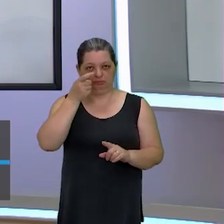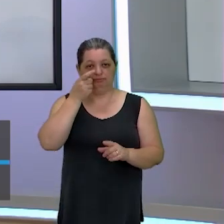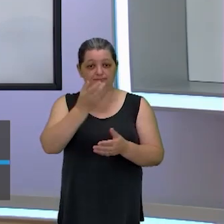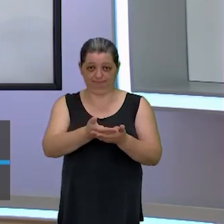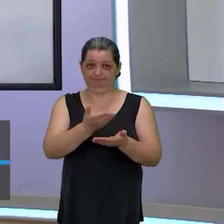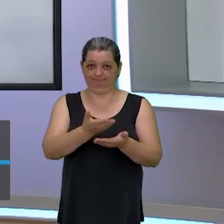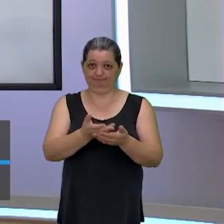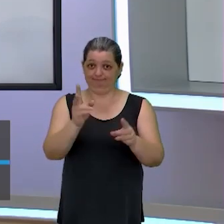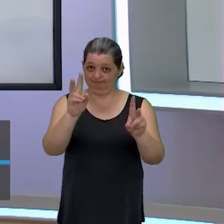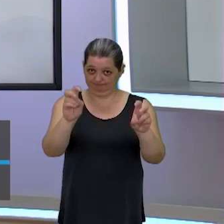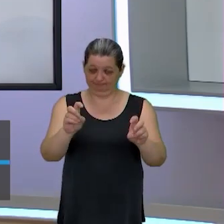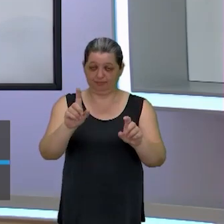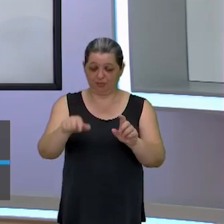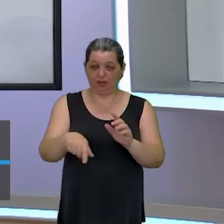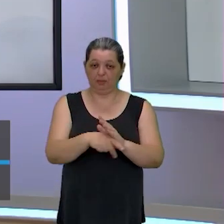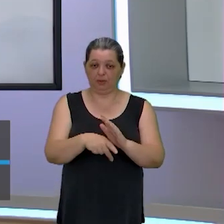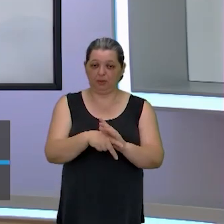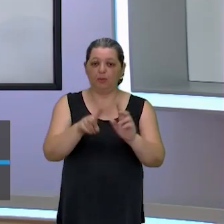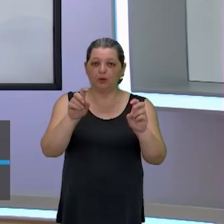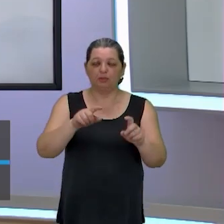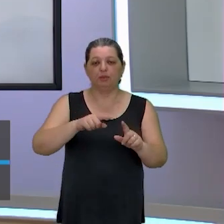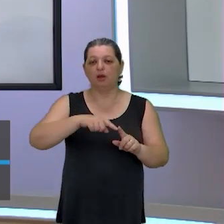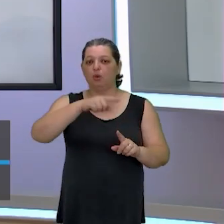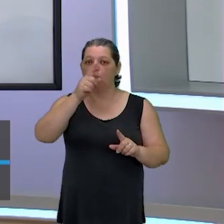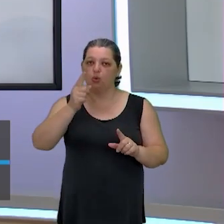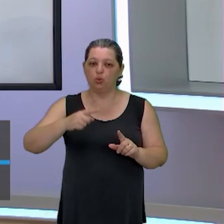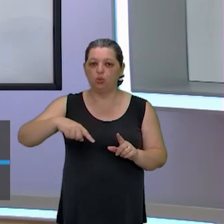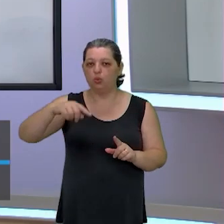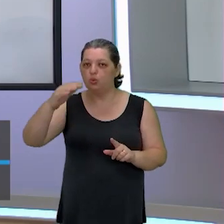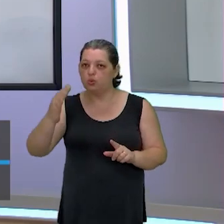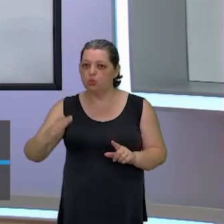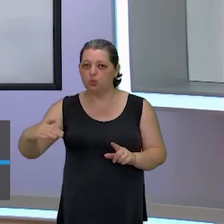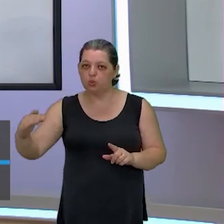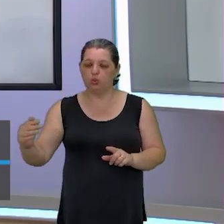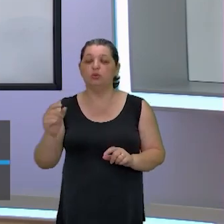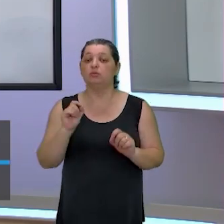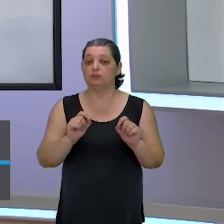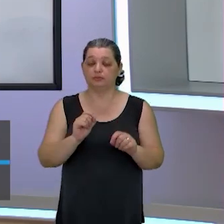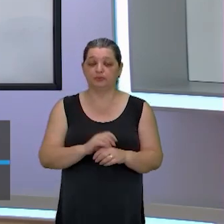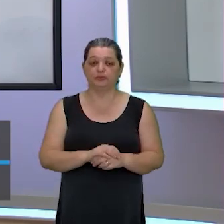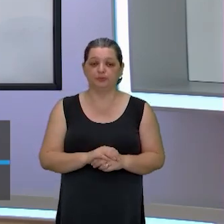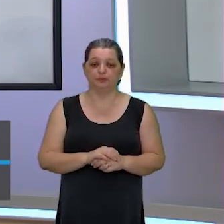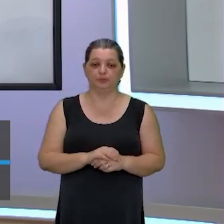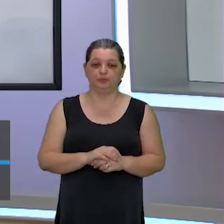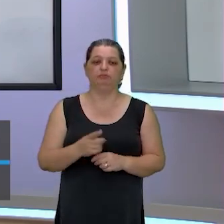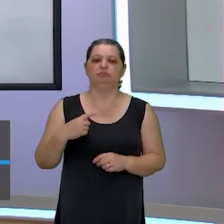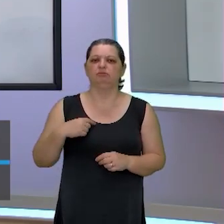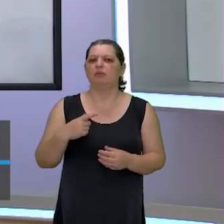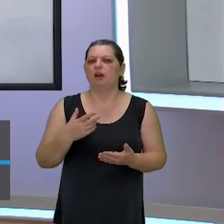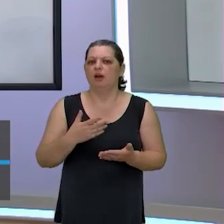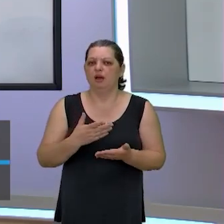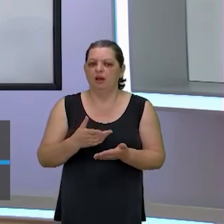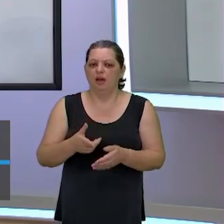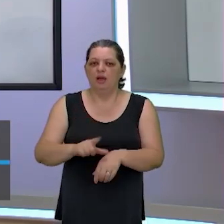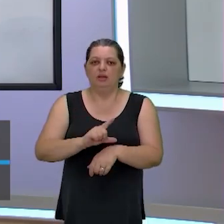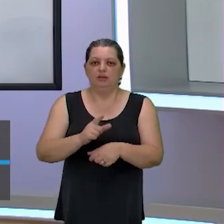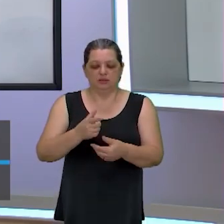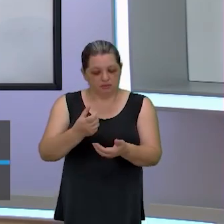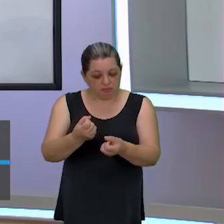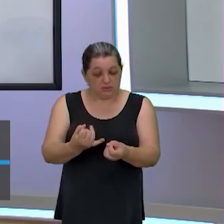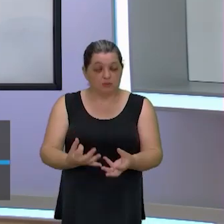uma aula aí sobre ondas a ondulatória mais antes de fazer uma introdução